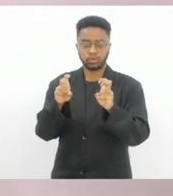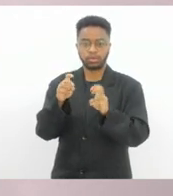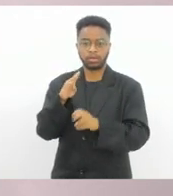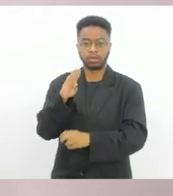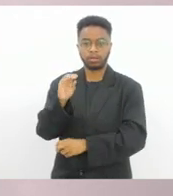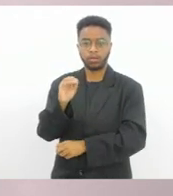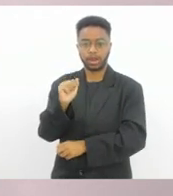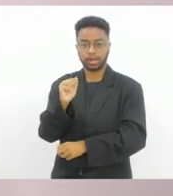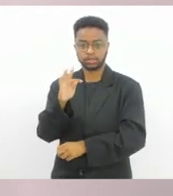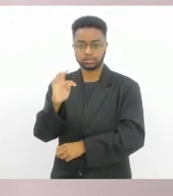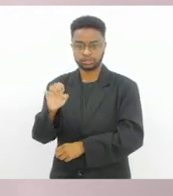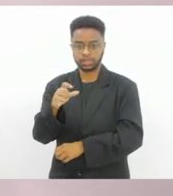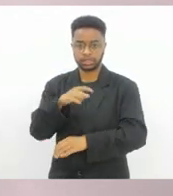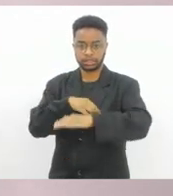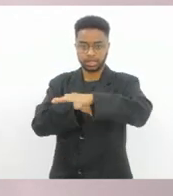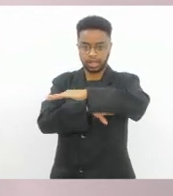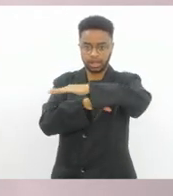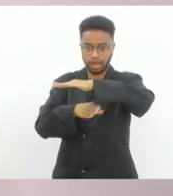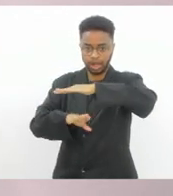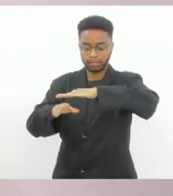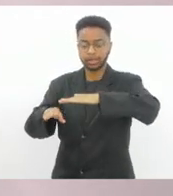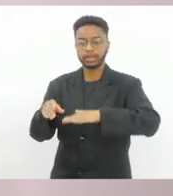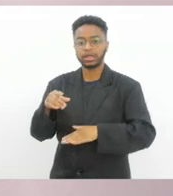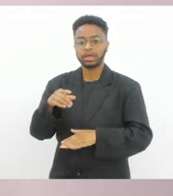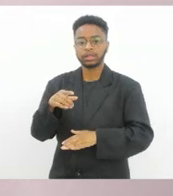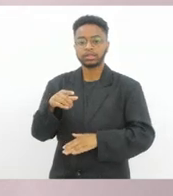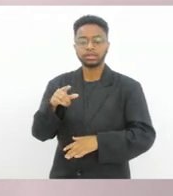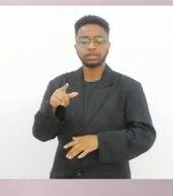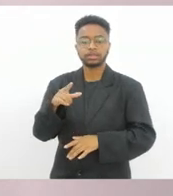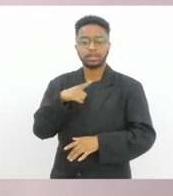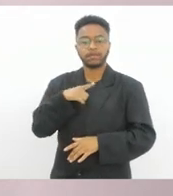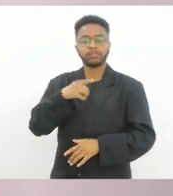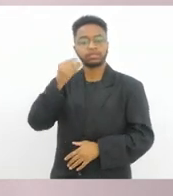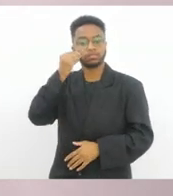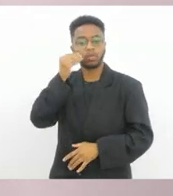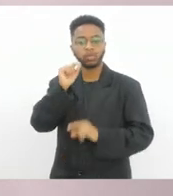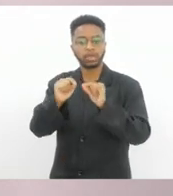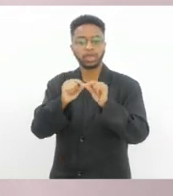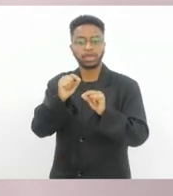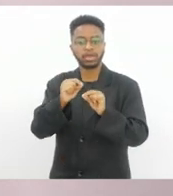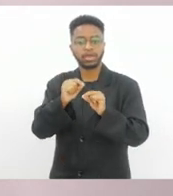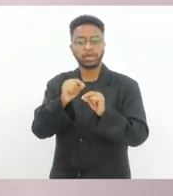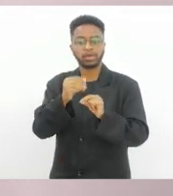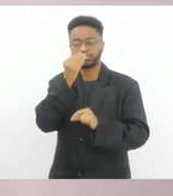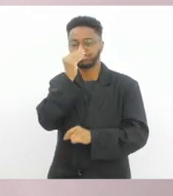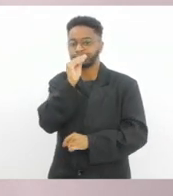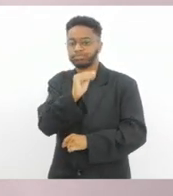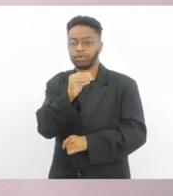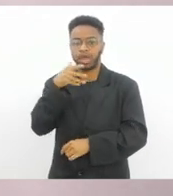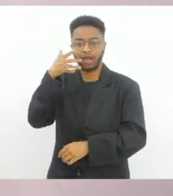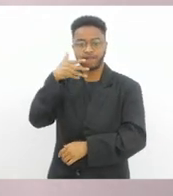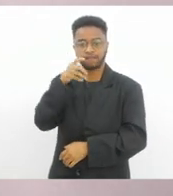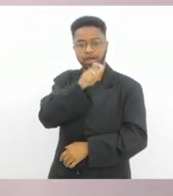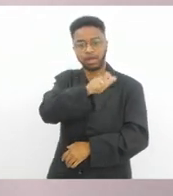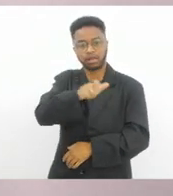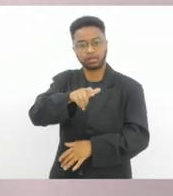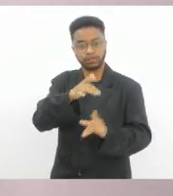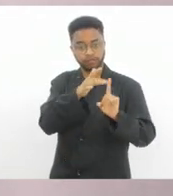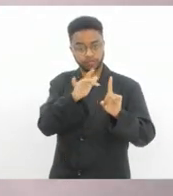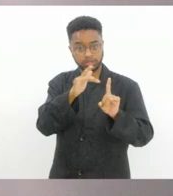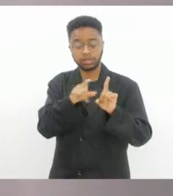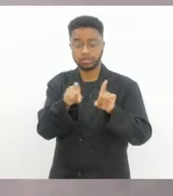Lapa, tivemos a tentativa de descredibilizar a fala das vítimas, descredibilização,